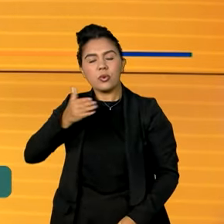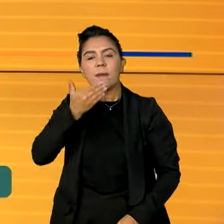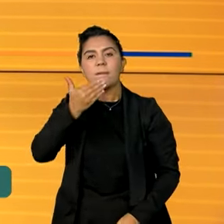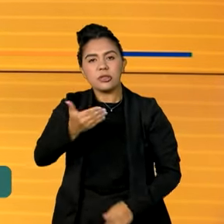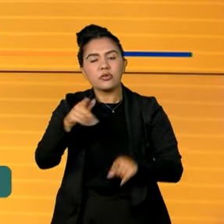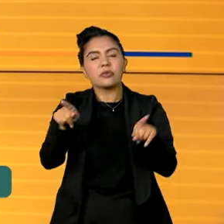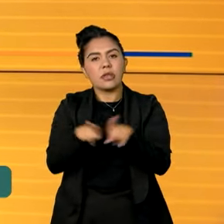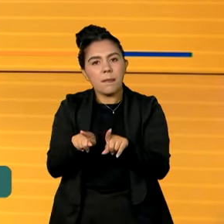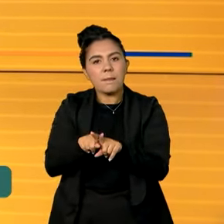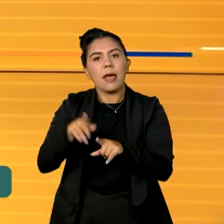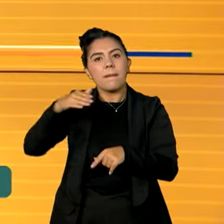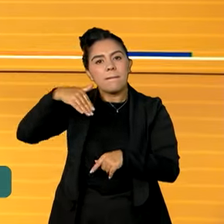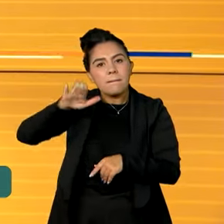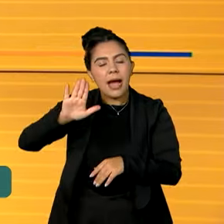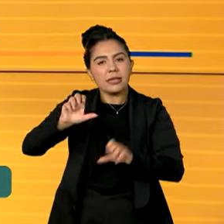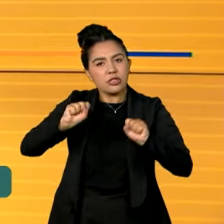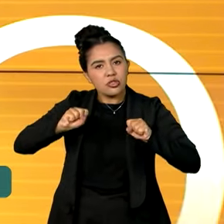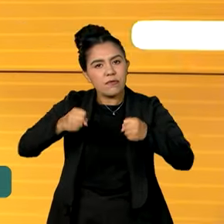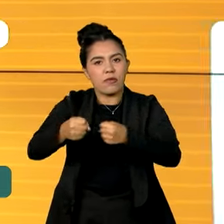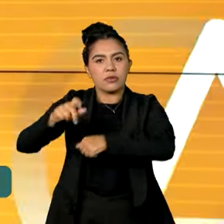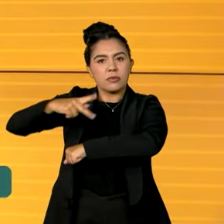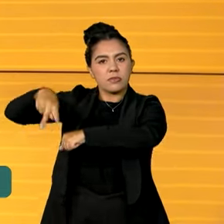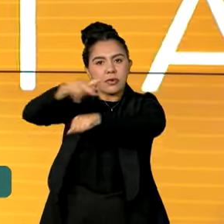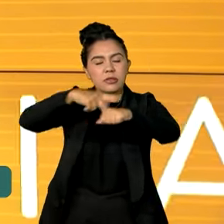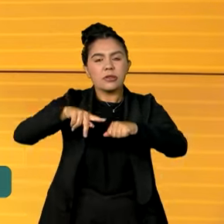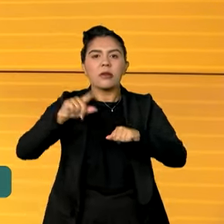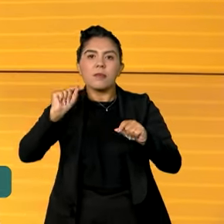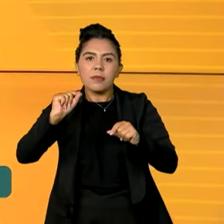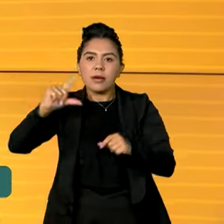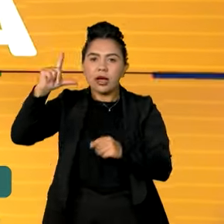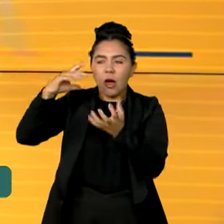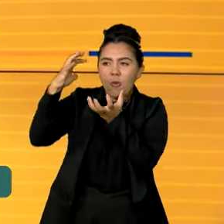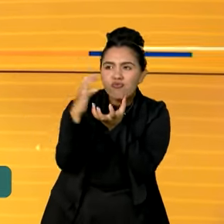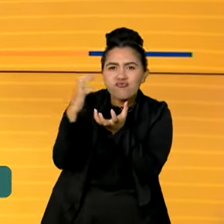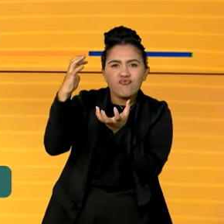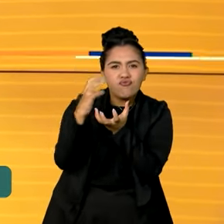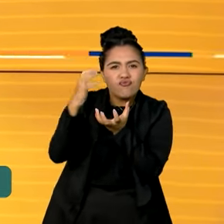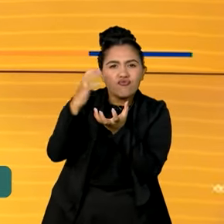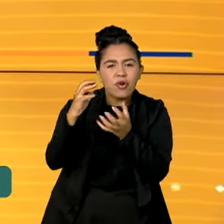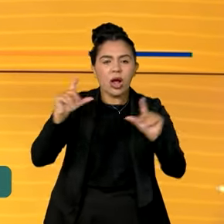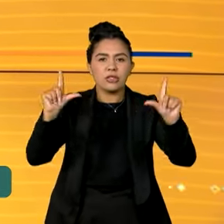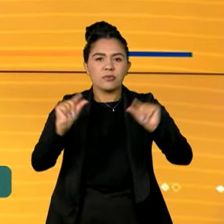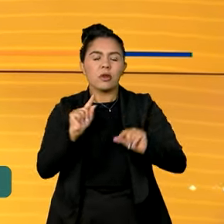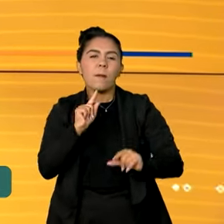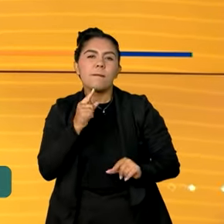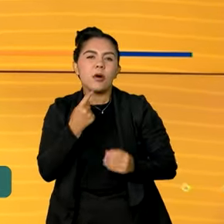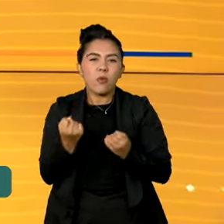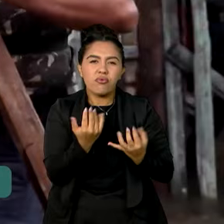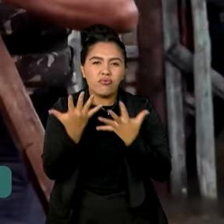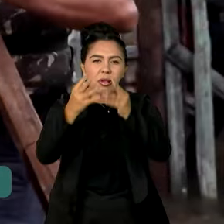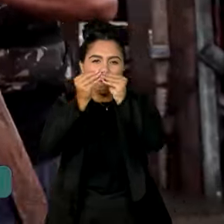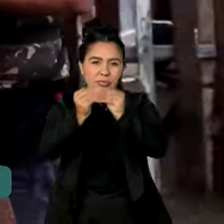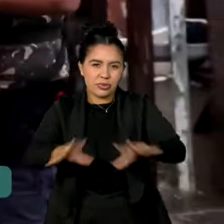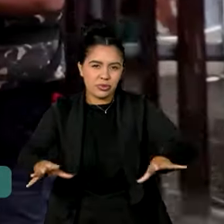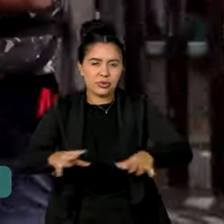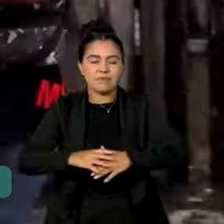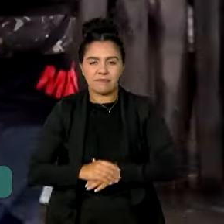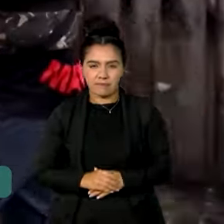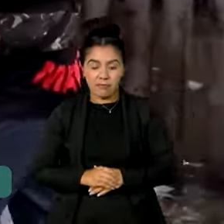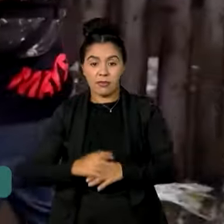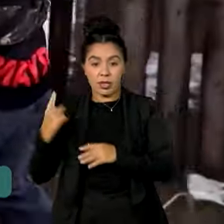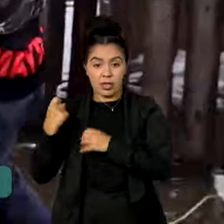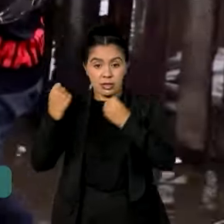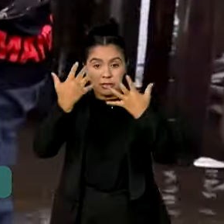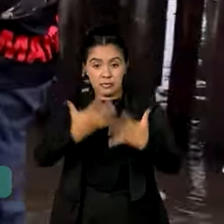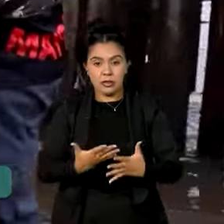países do grupo para reduzir as emissões de gases de efeito estufa, que contribuem aí para o aquecimento da Terra. Enchentes no